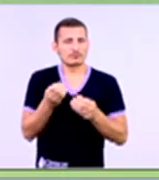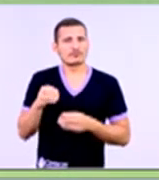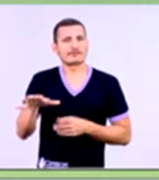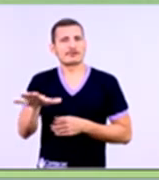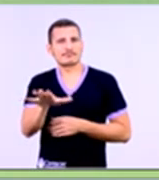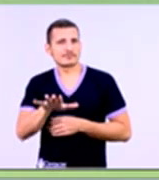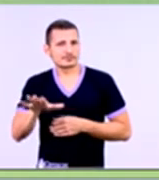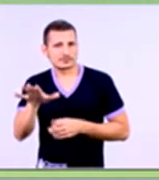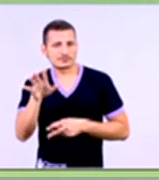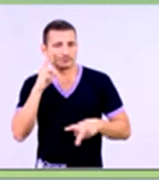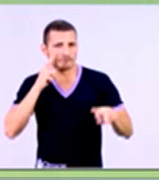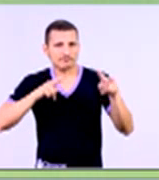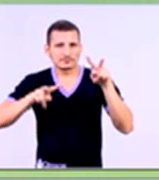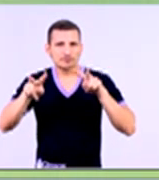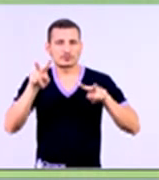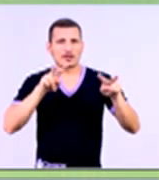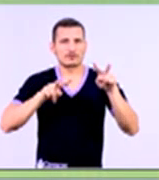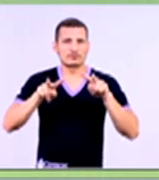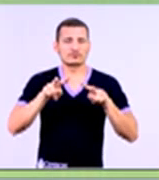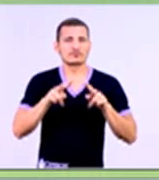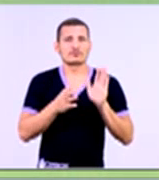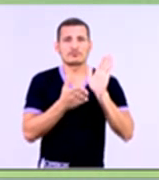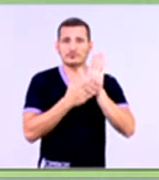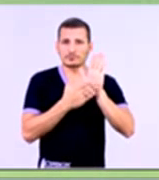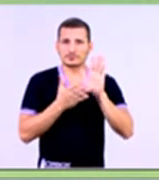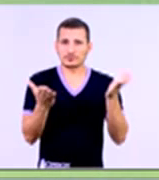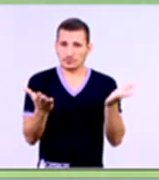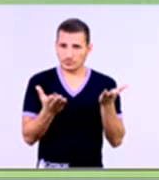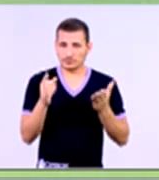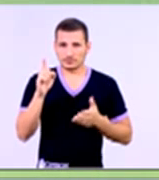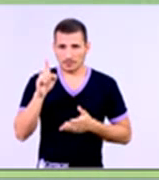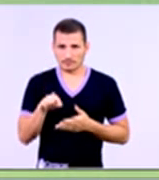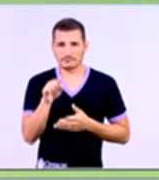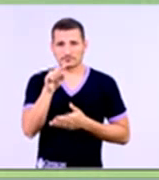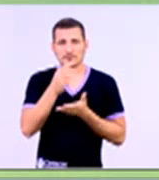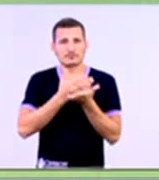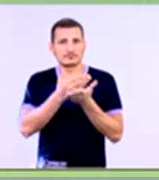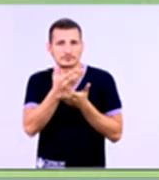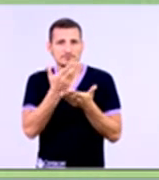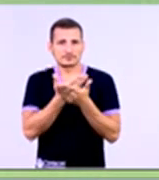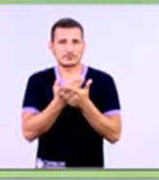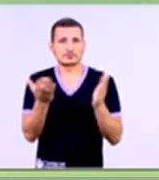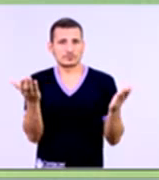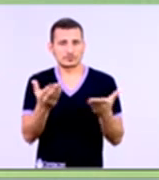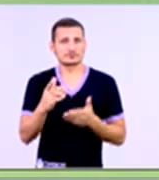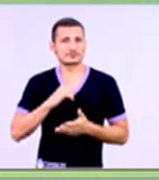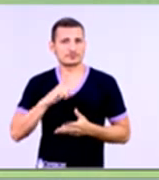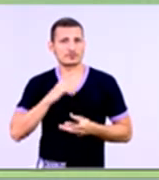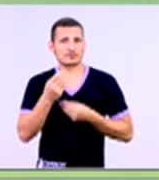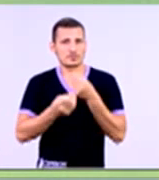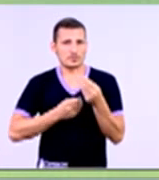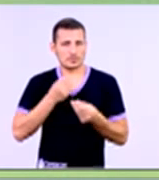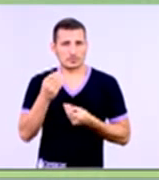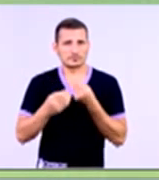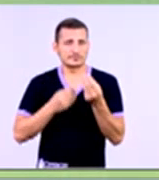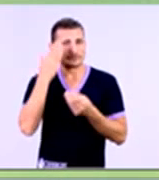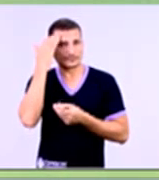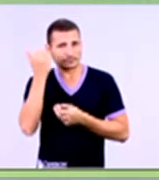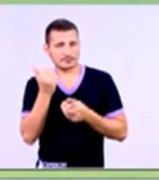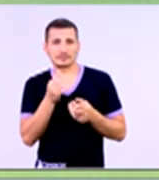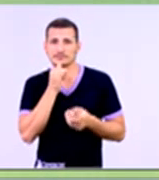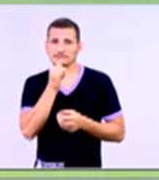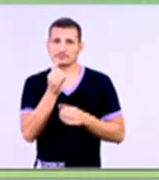ambientalização visual. Nosso propósito hoje é que você, a partir da aula de hoje, tenha condição de, ao acessar a